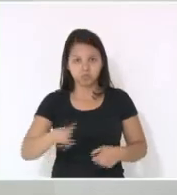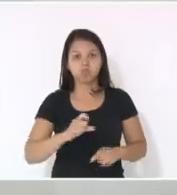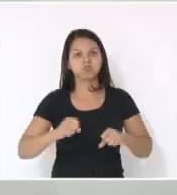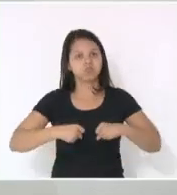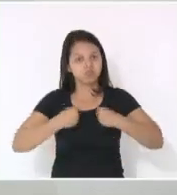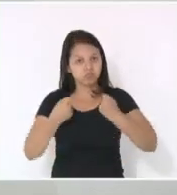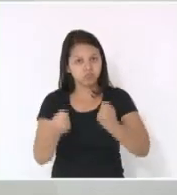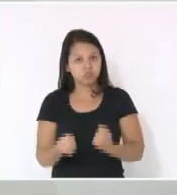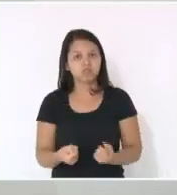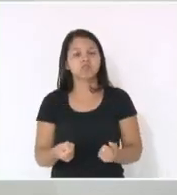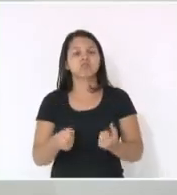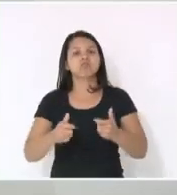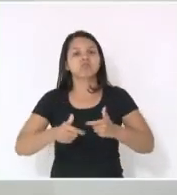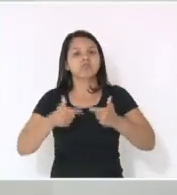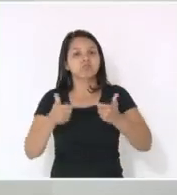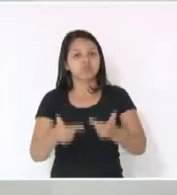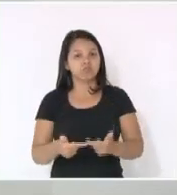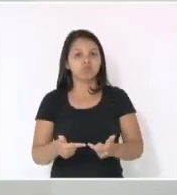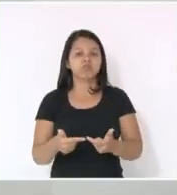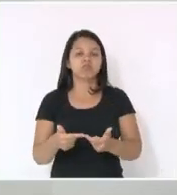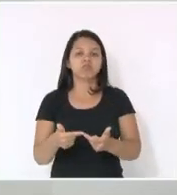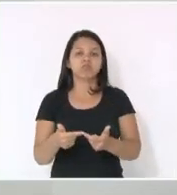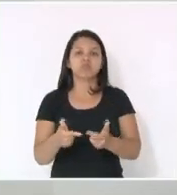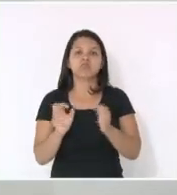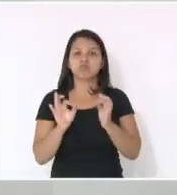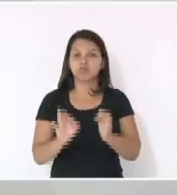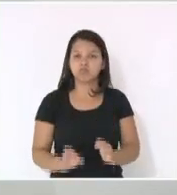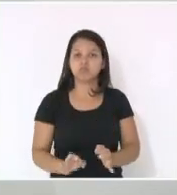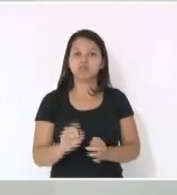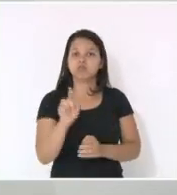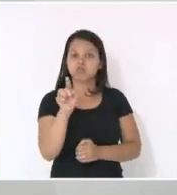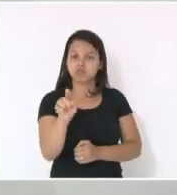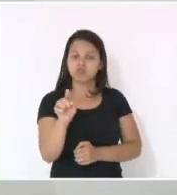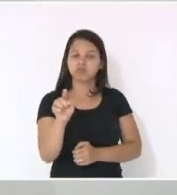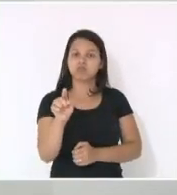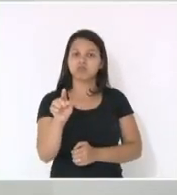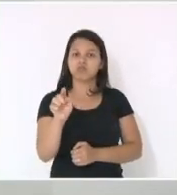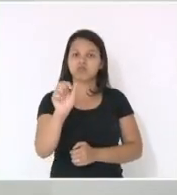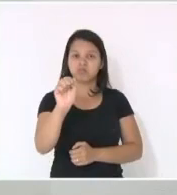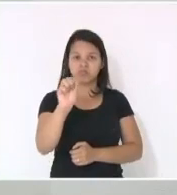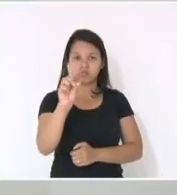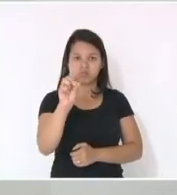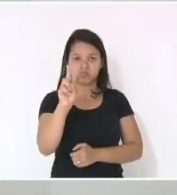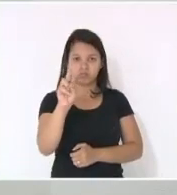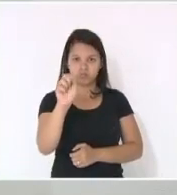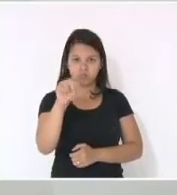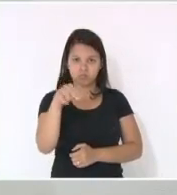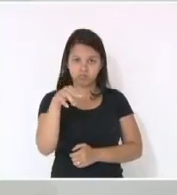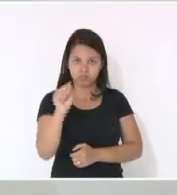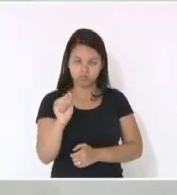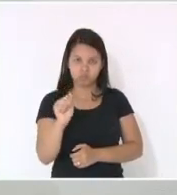aquela aduana, que já chegou a registrar mais de